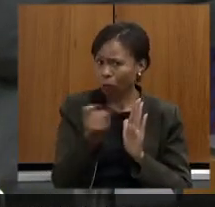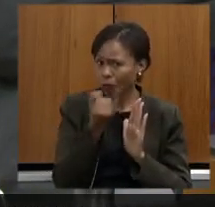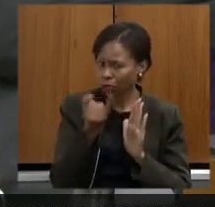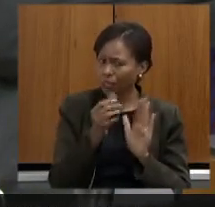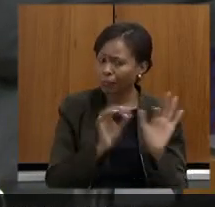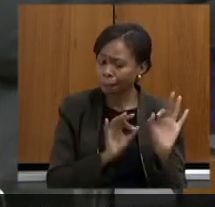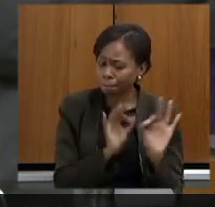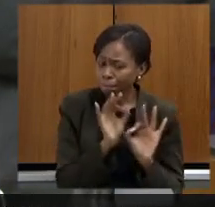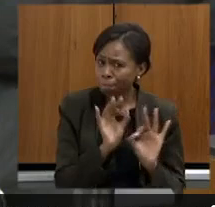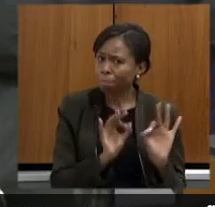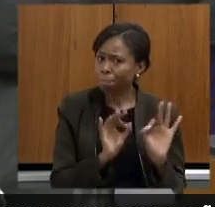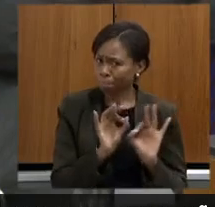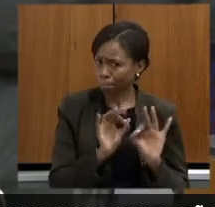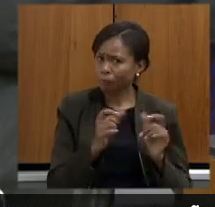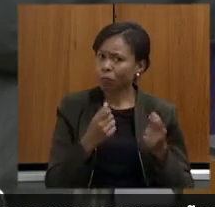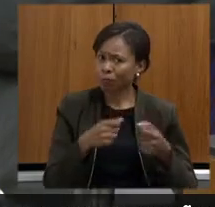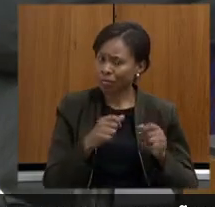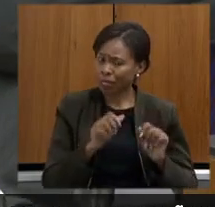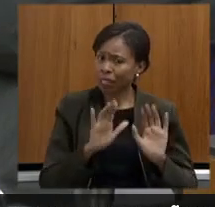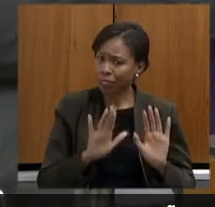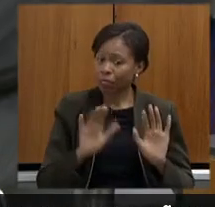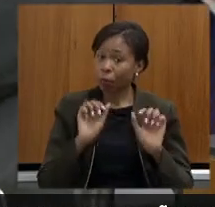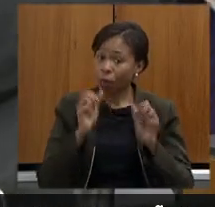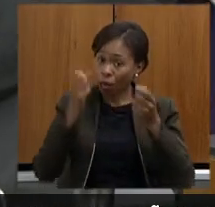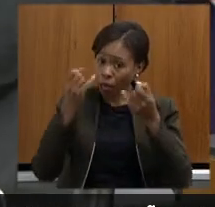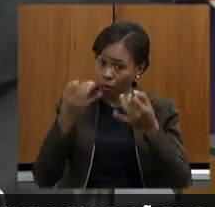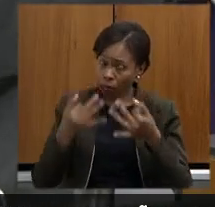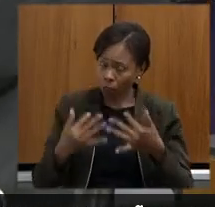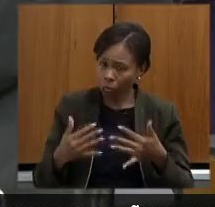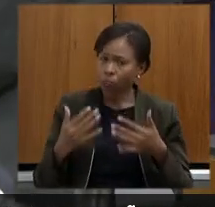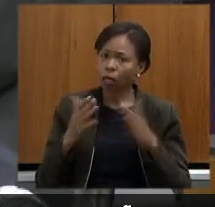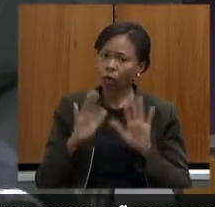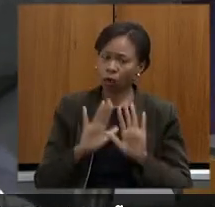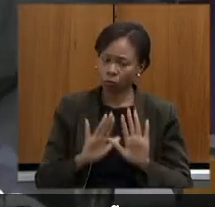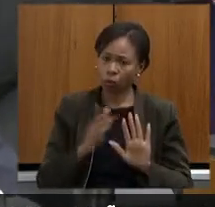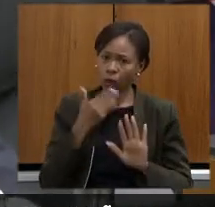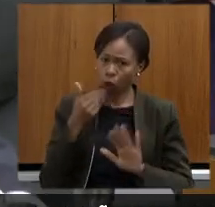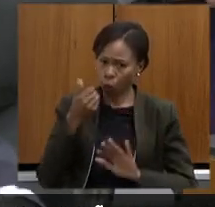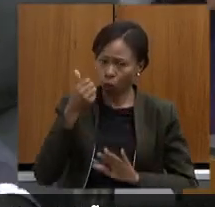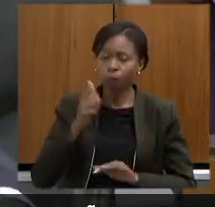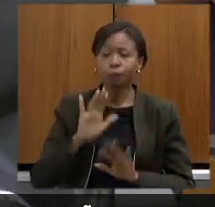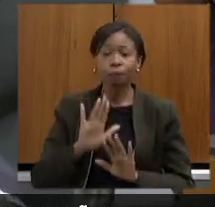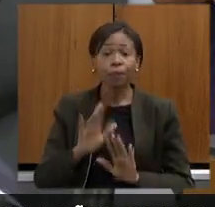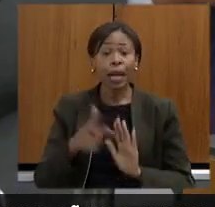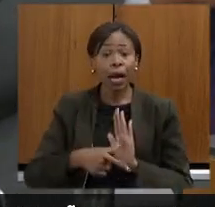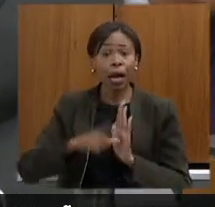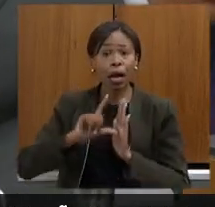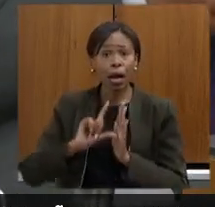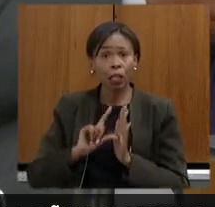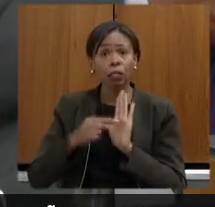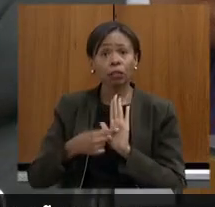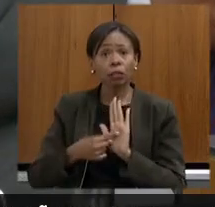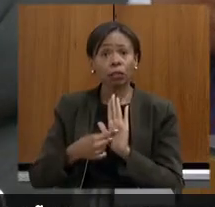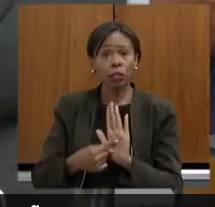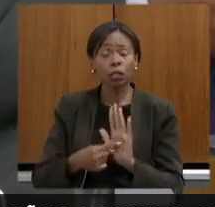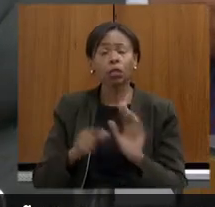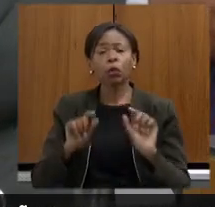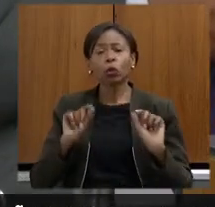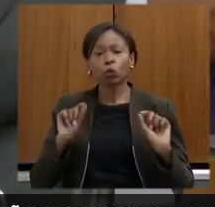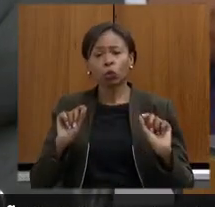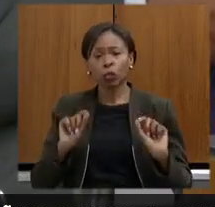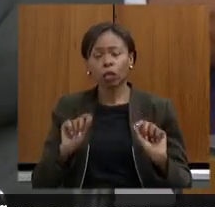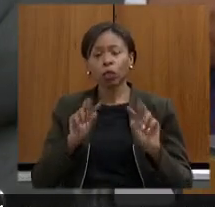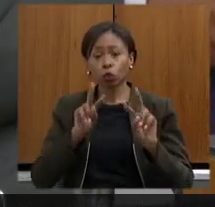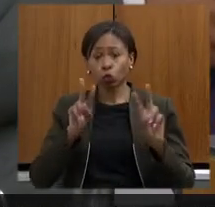por que isso acho que vai facilitar os esclarecimentos é mas antes eu só queria aqui fazer um registro que com relação